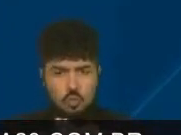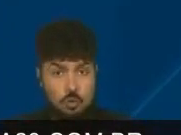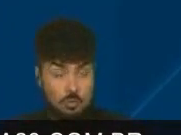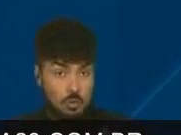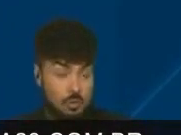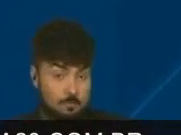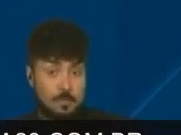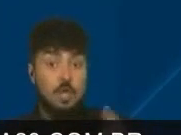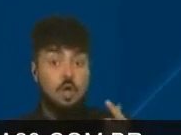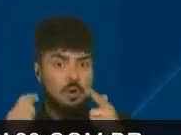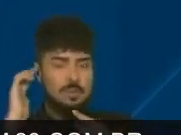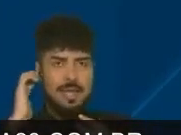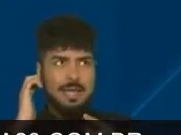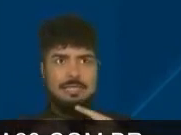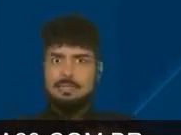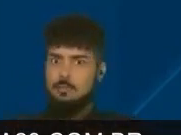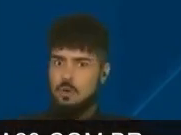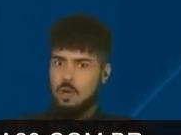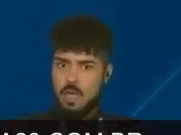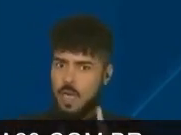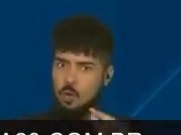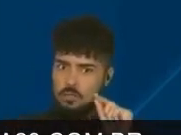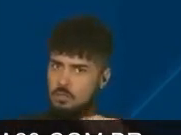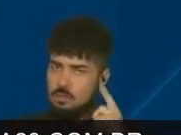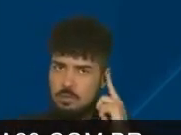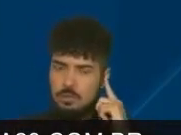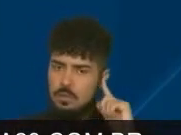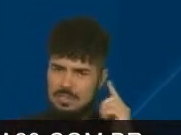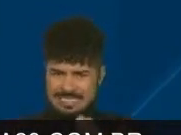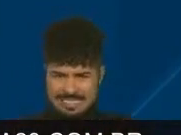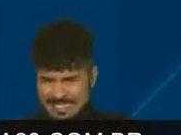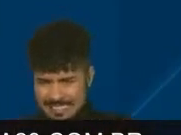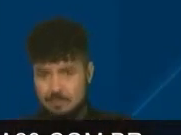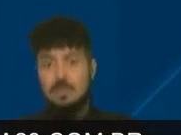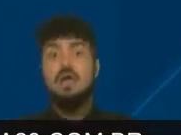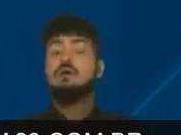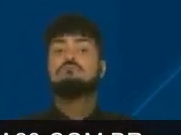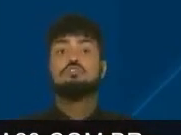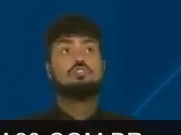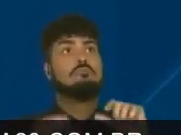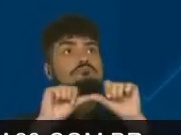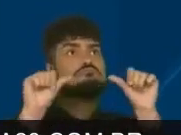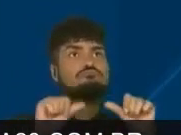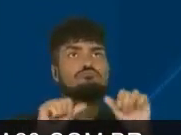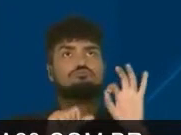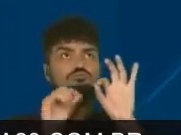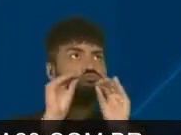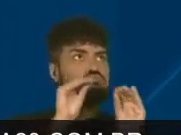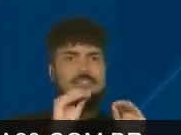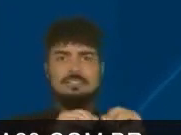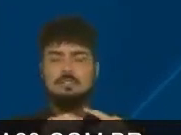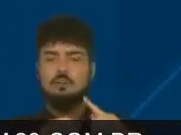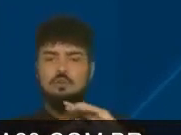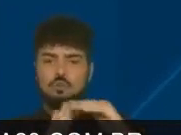gente diz que em tempo recorde, né, que depois de 80 dias após o estudo, a gente conseguiu executar as determinações que foram feitas